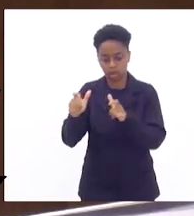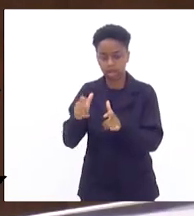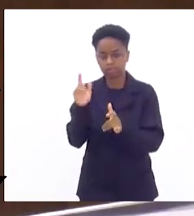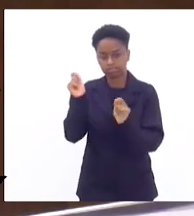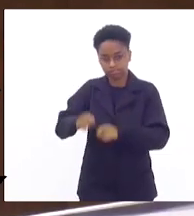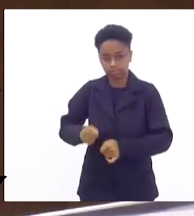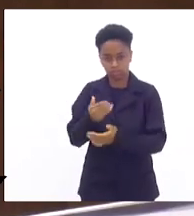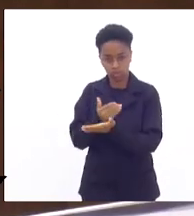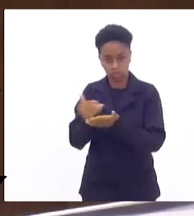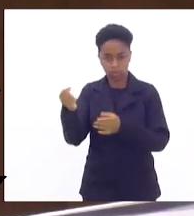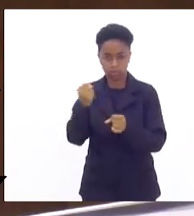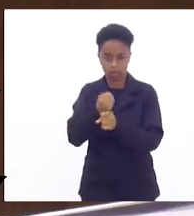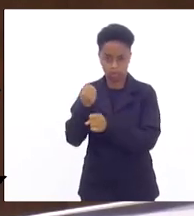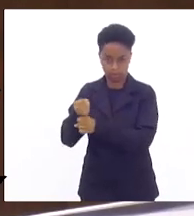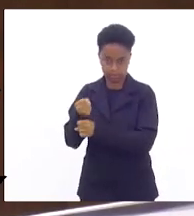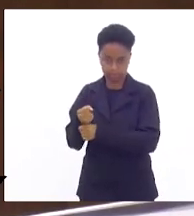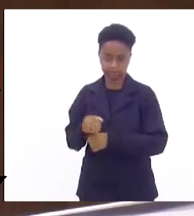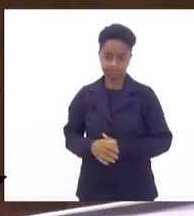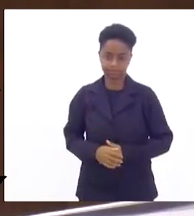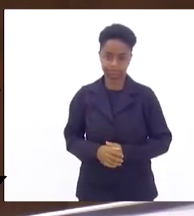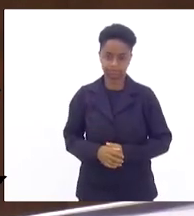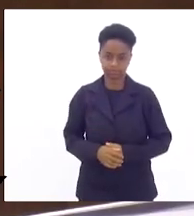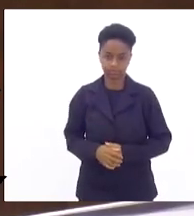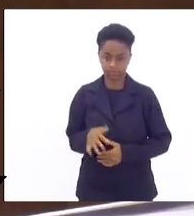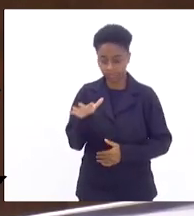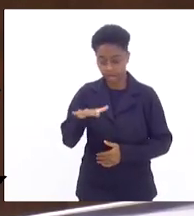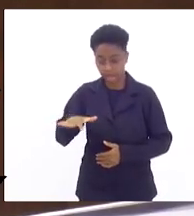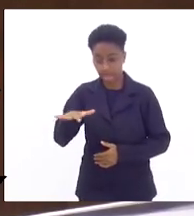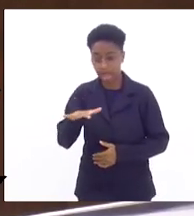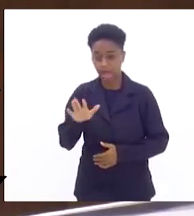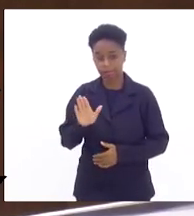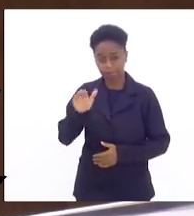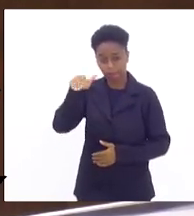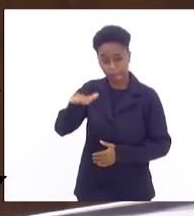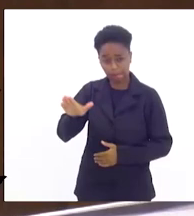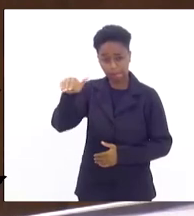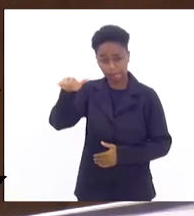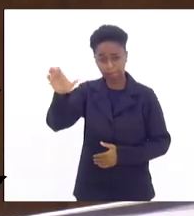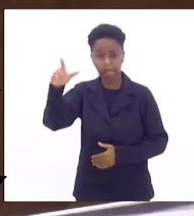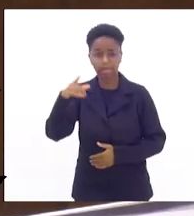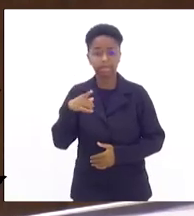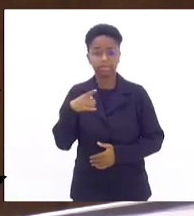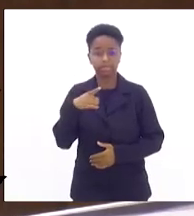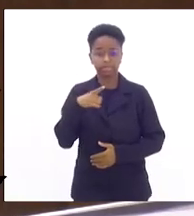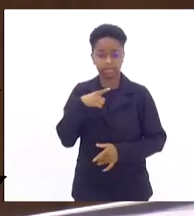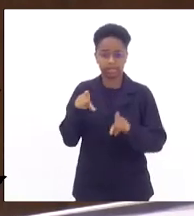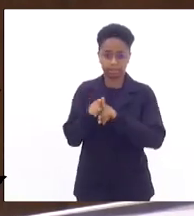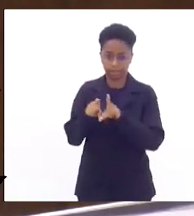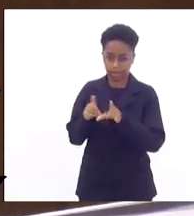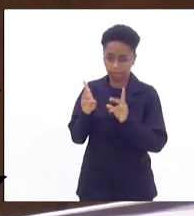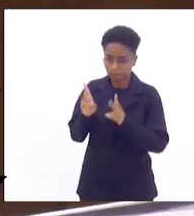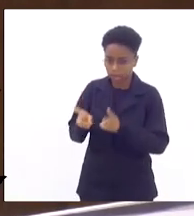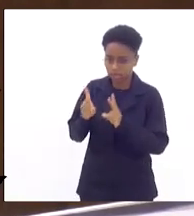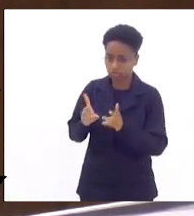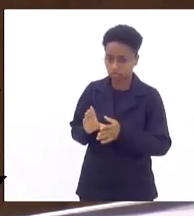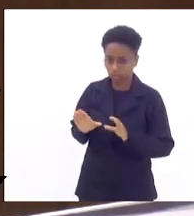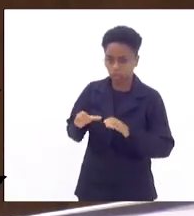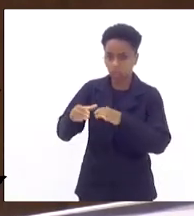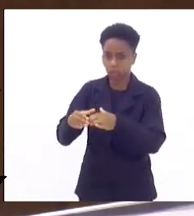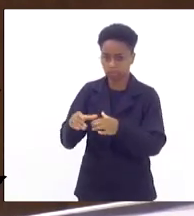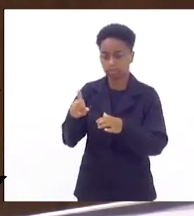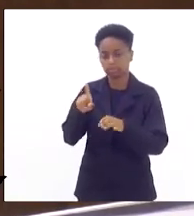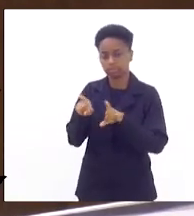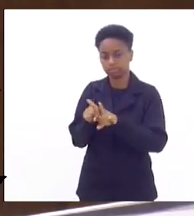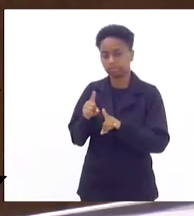começar as obras. Nas áreas irregulares, a gente também participa desse mesmo grupo, inclusive foi uma iniciativa nossa,